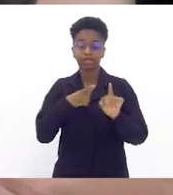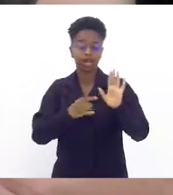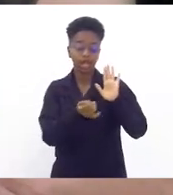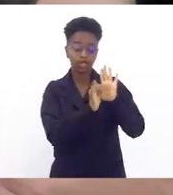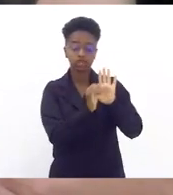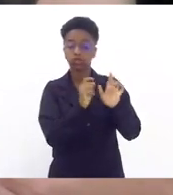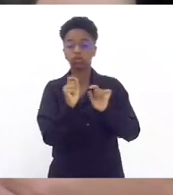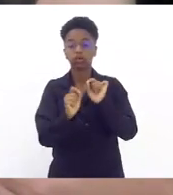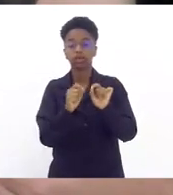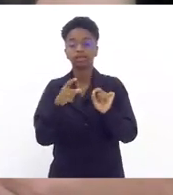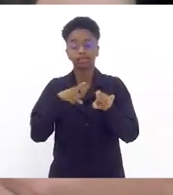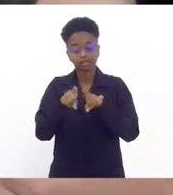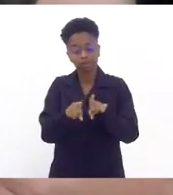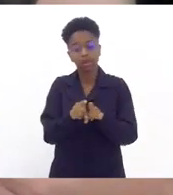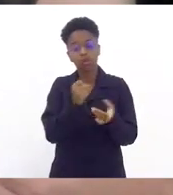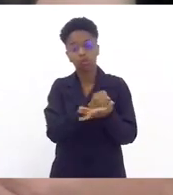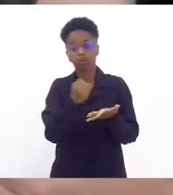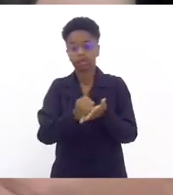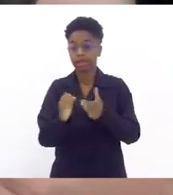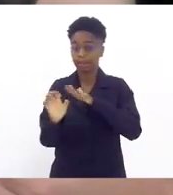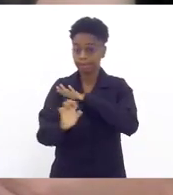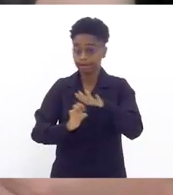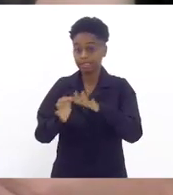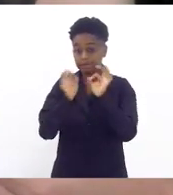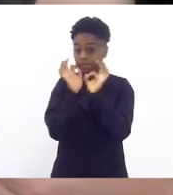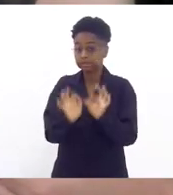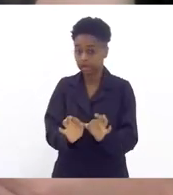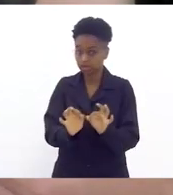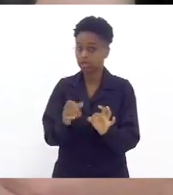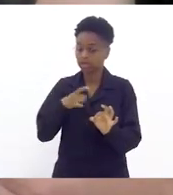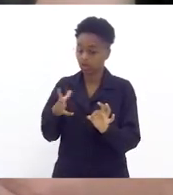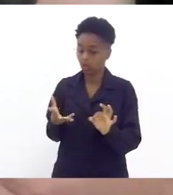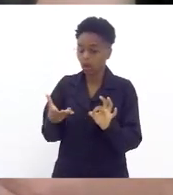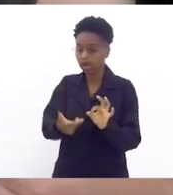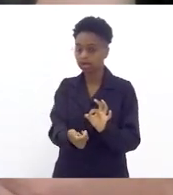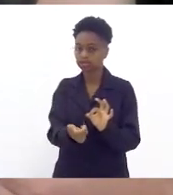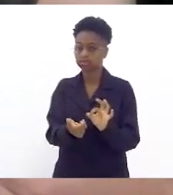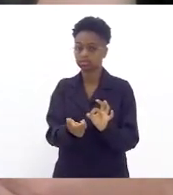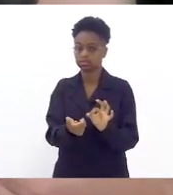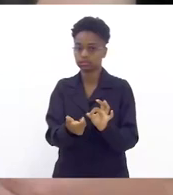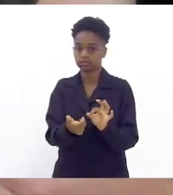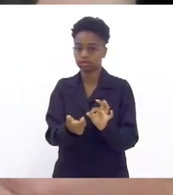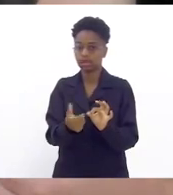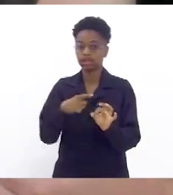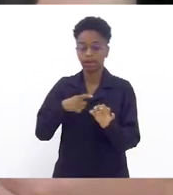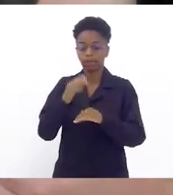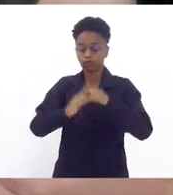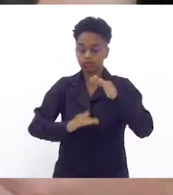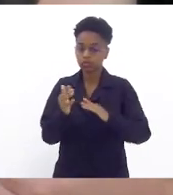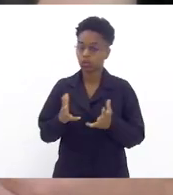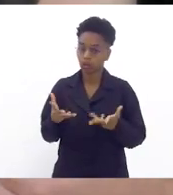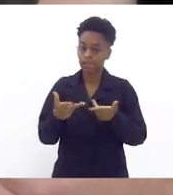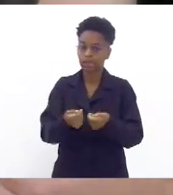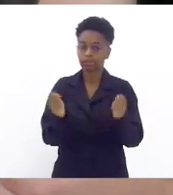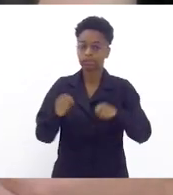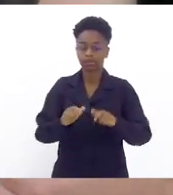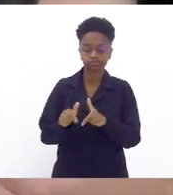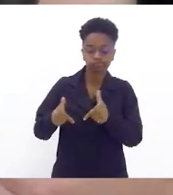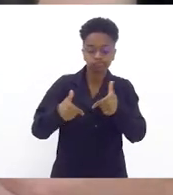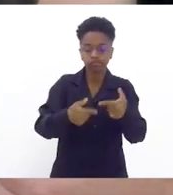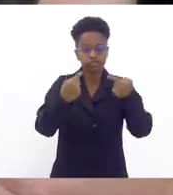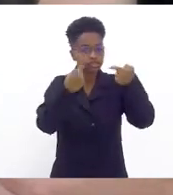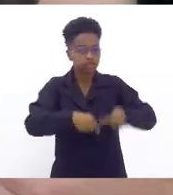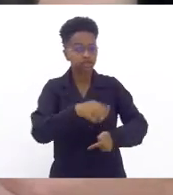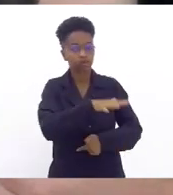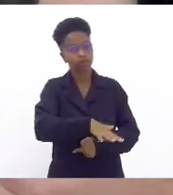a contratação de empresa qualificada com profissionais qualificados para lidar com o desafio daquele ser um